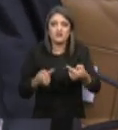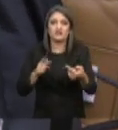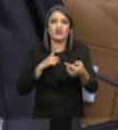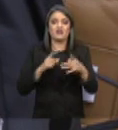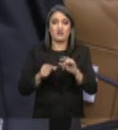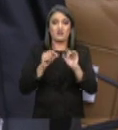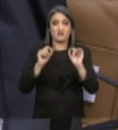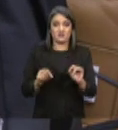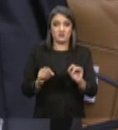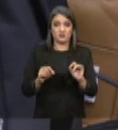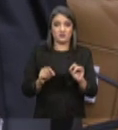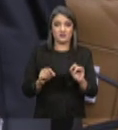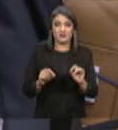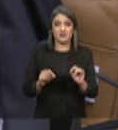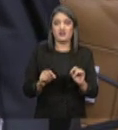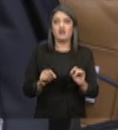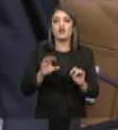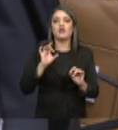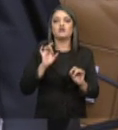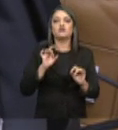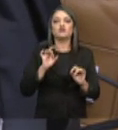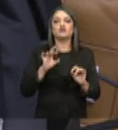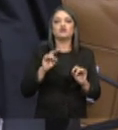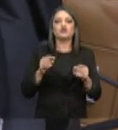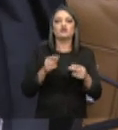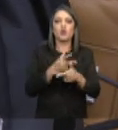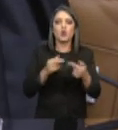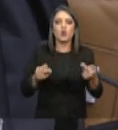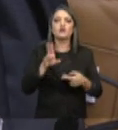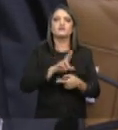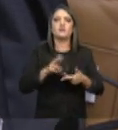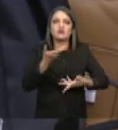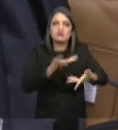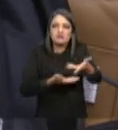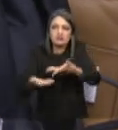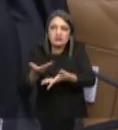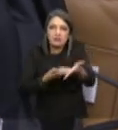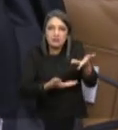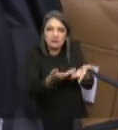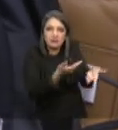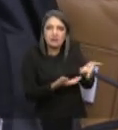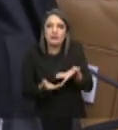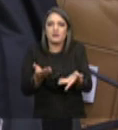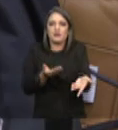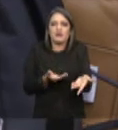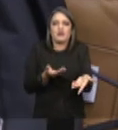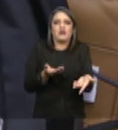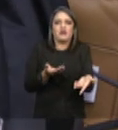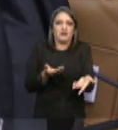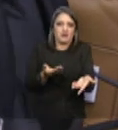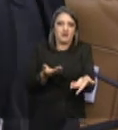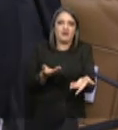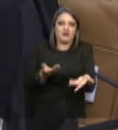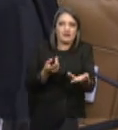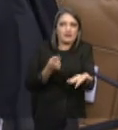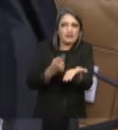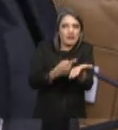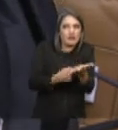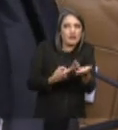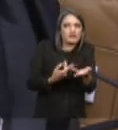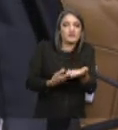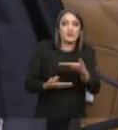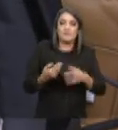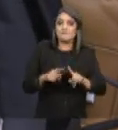reduzindo-a mero joguete de favores entre testas coroadas vício esse do qual aliás